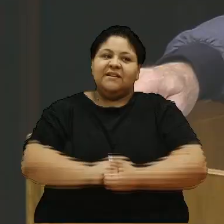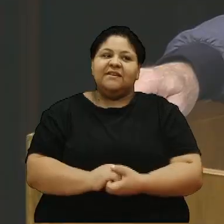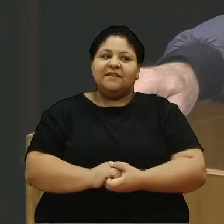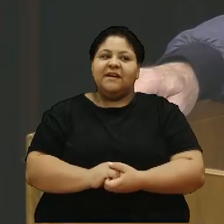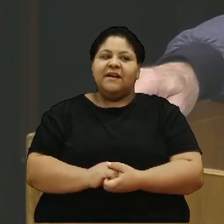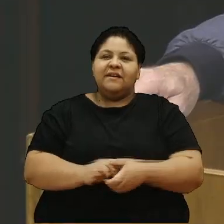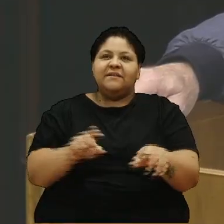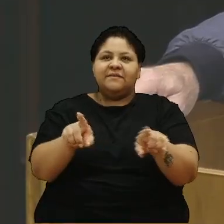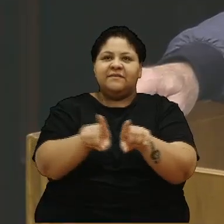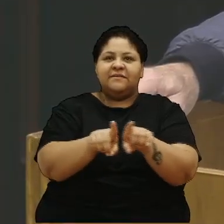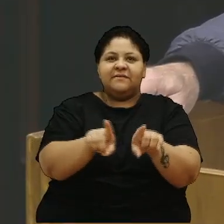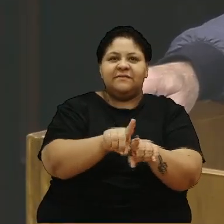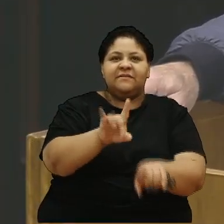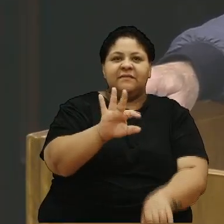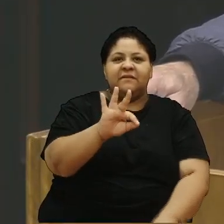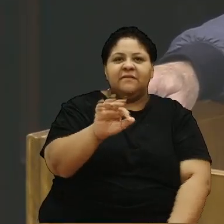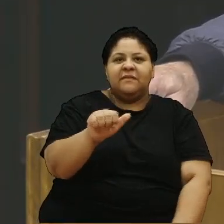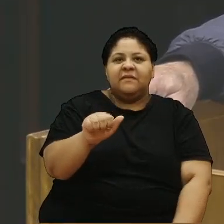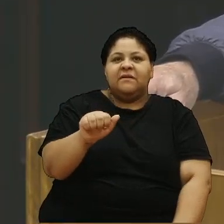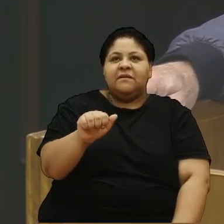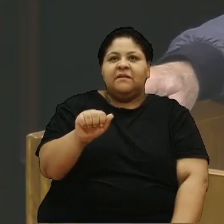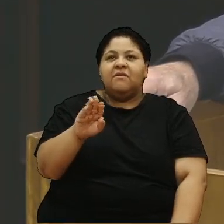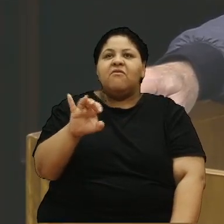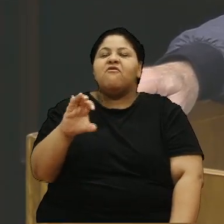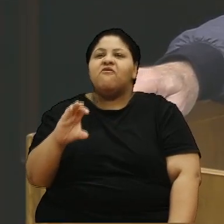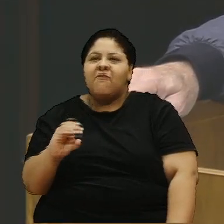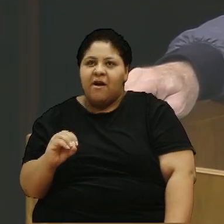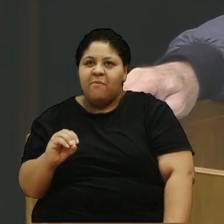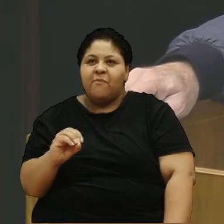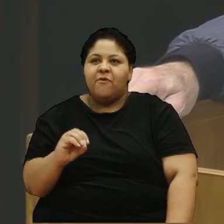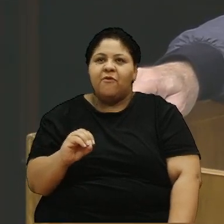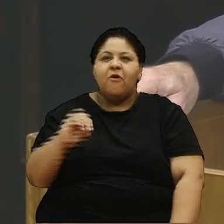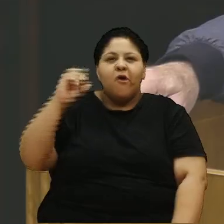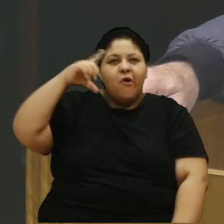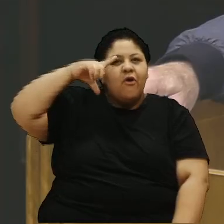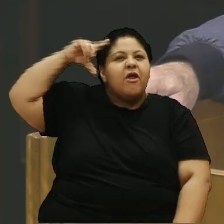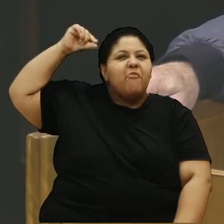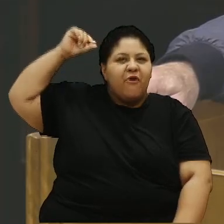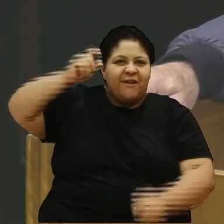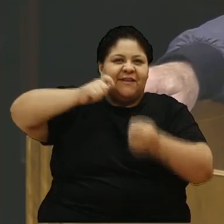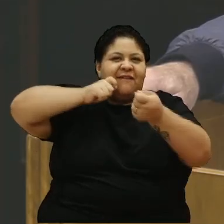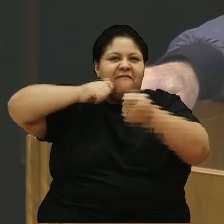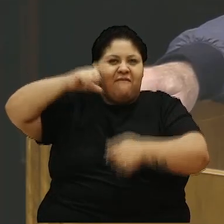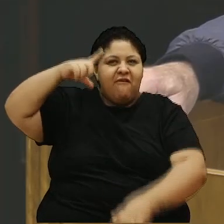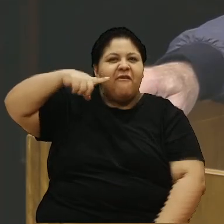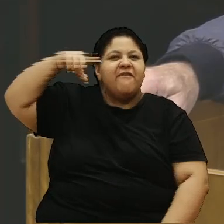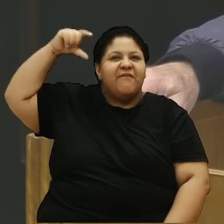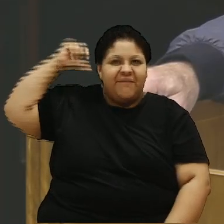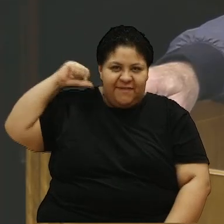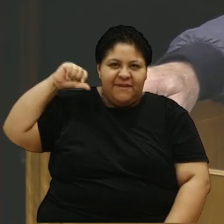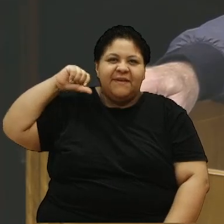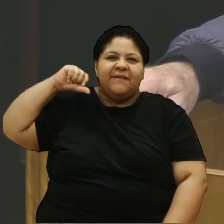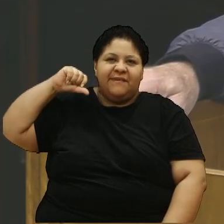ao Fábio Rauch, que viabilizou esse encontro.